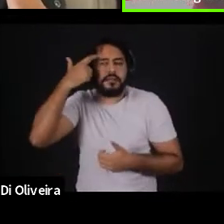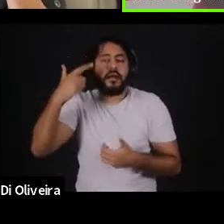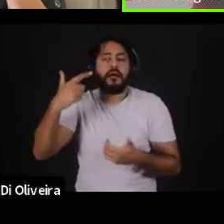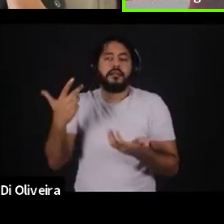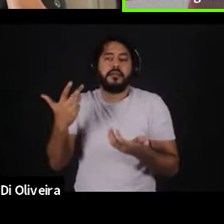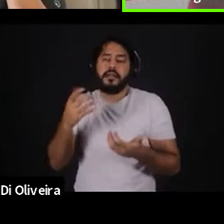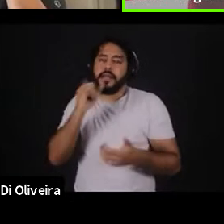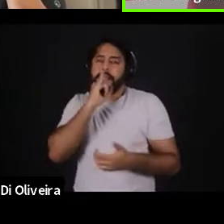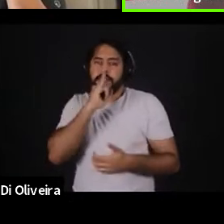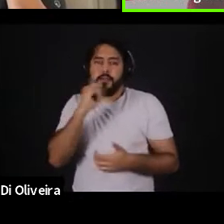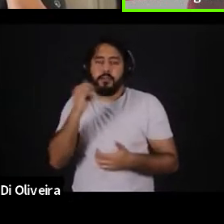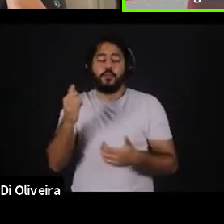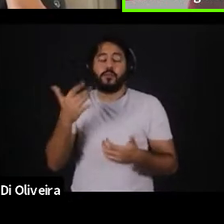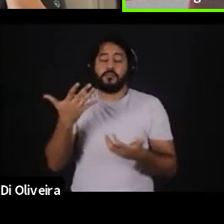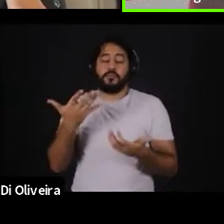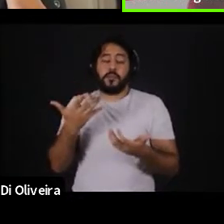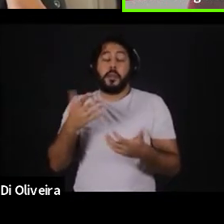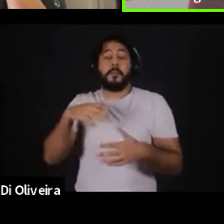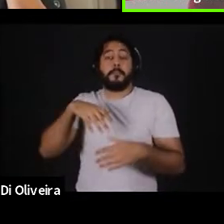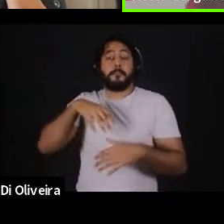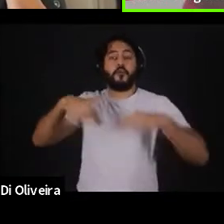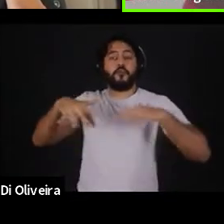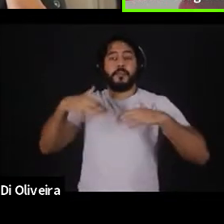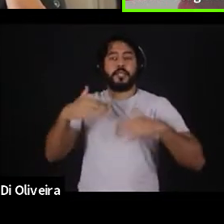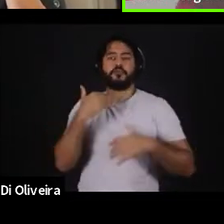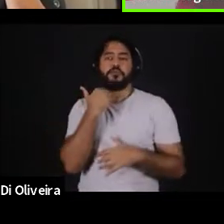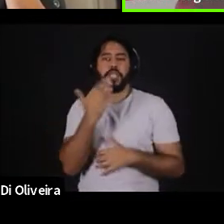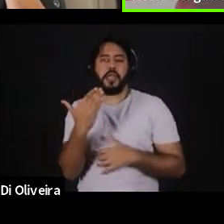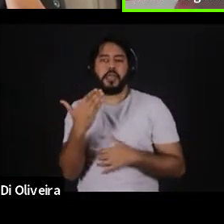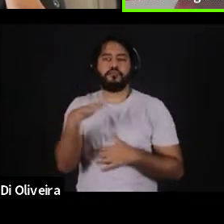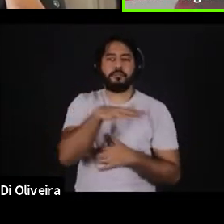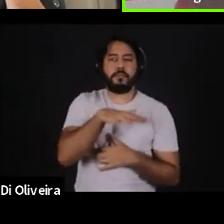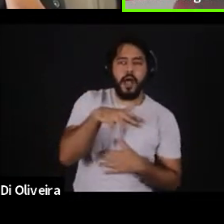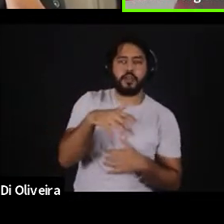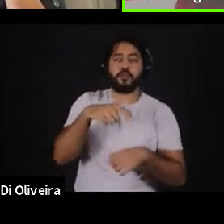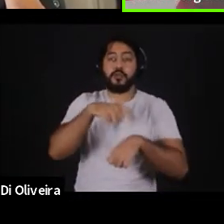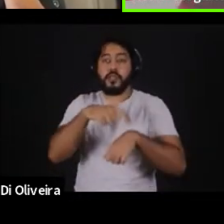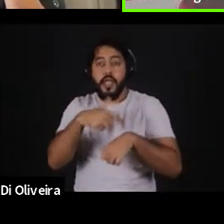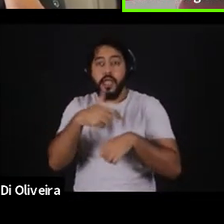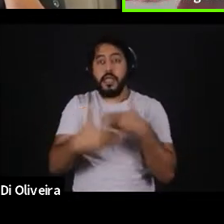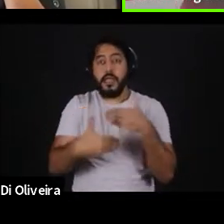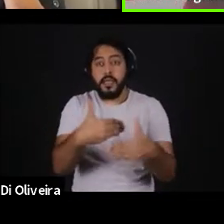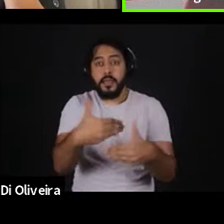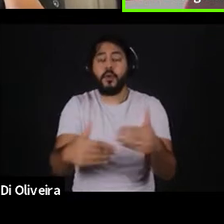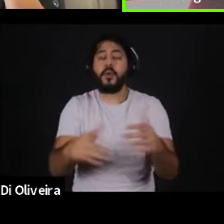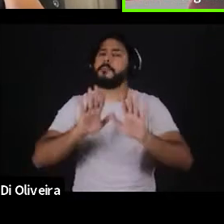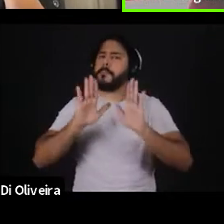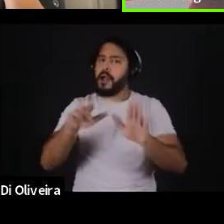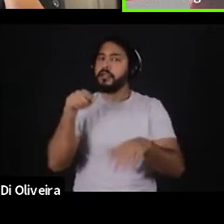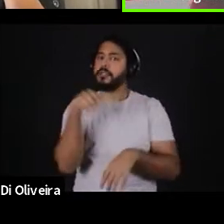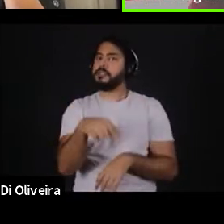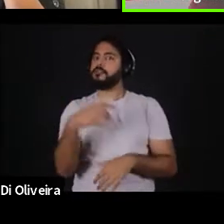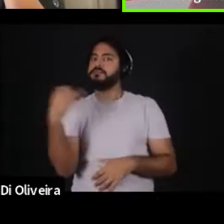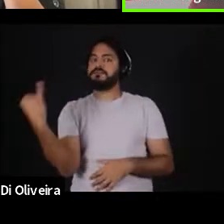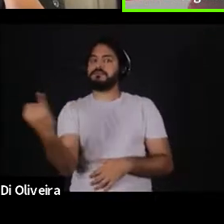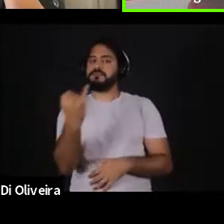do espaço-tempo, se a gente levar em conta que uma chave essencial